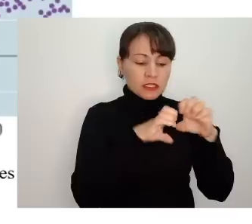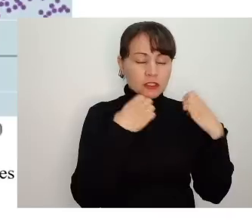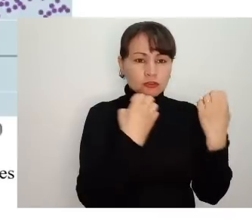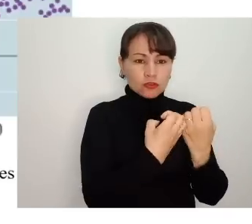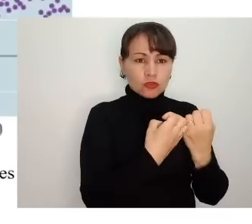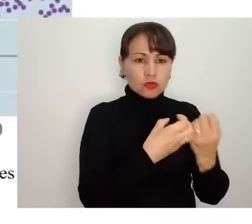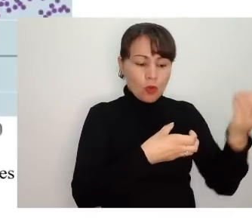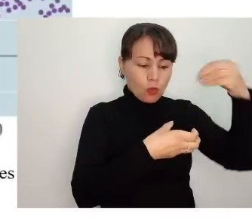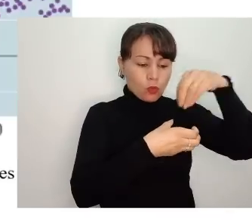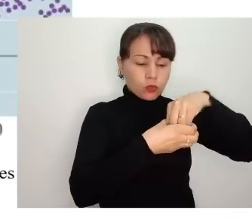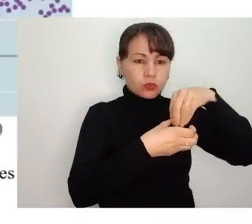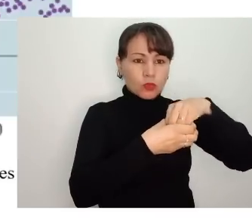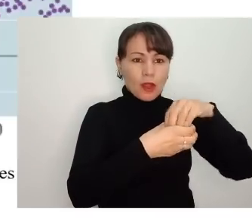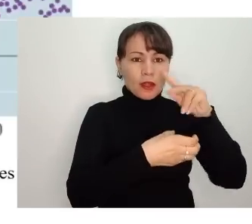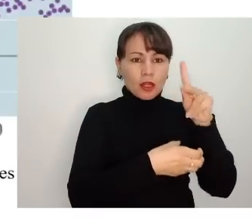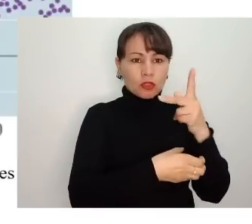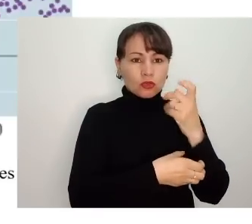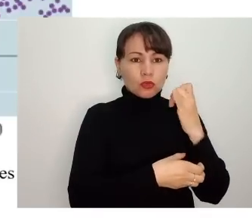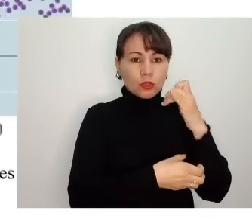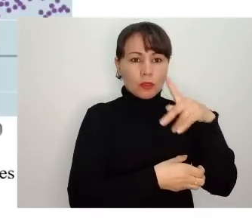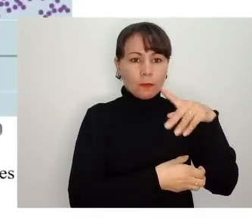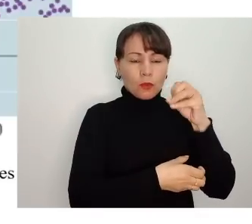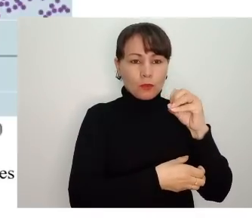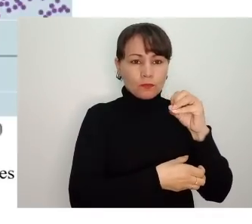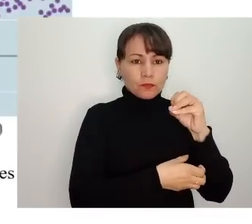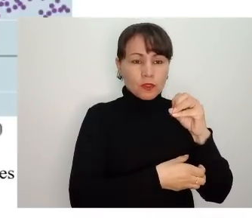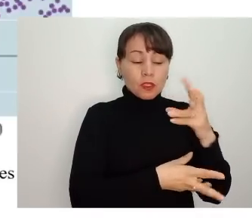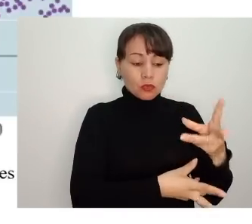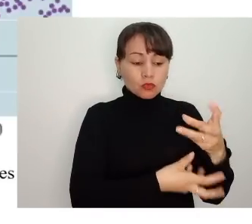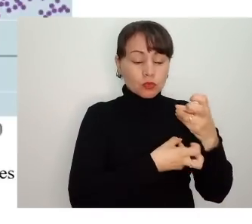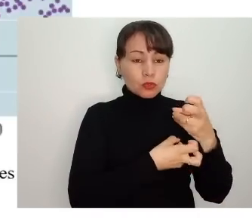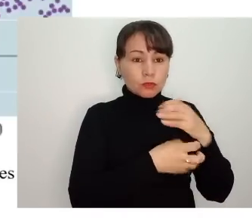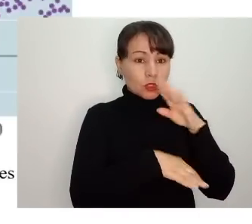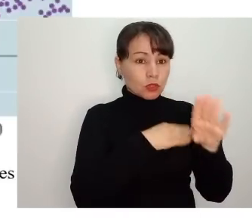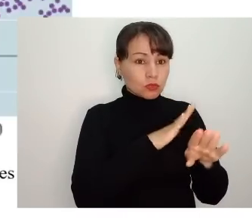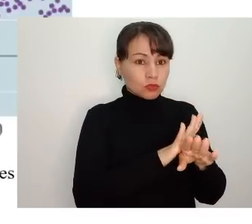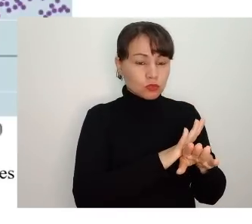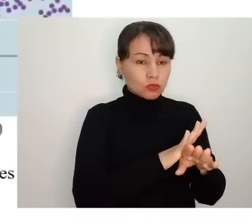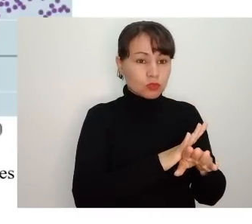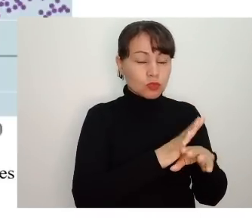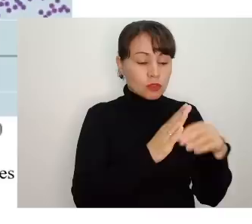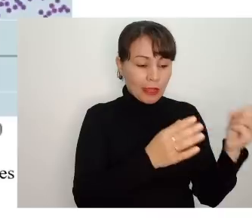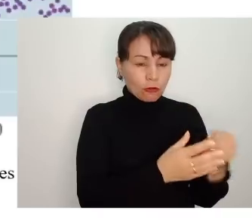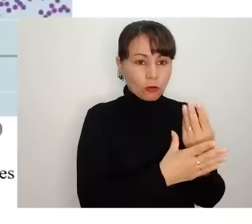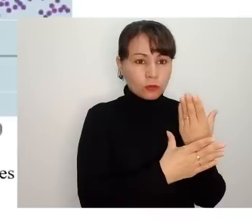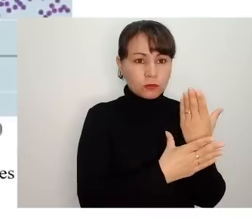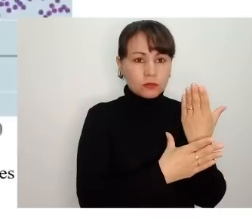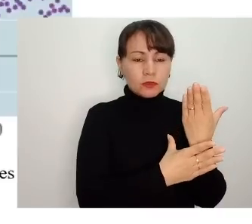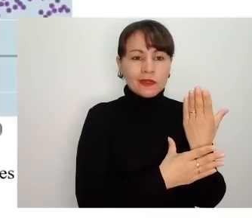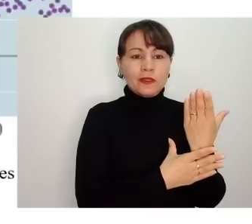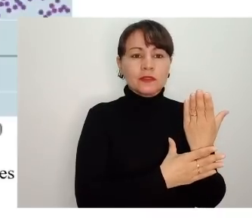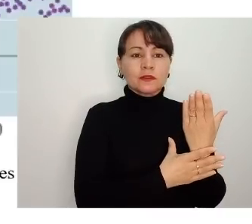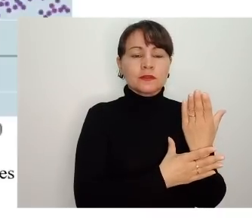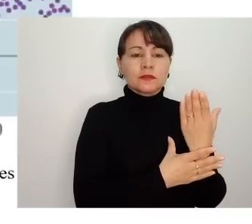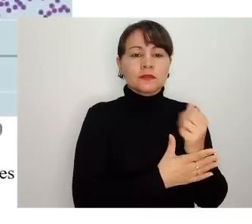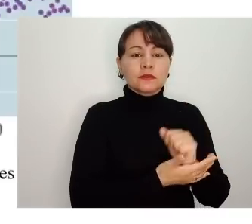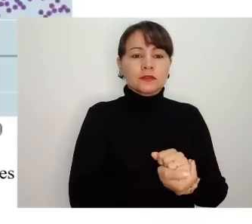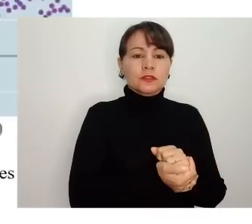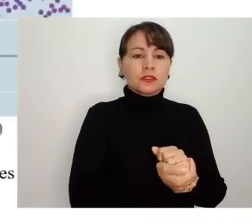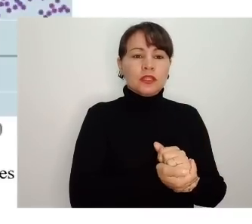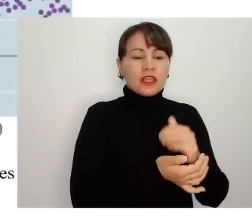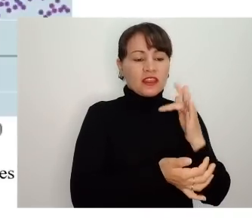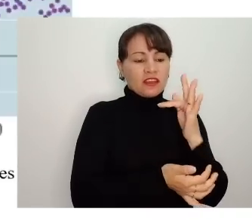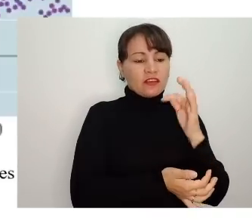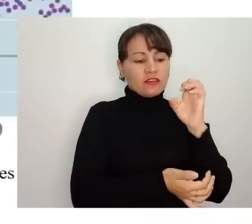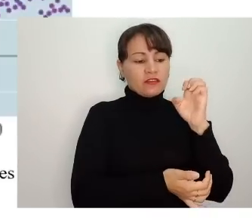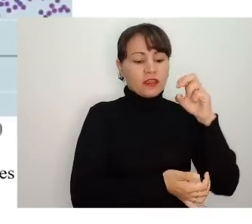nessa estrutura interna do hipocampo. Então, tudo isso que vocês viram aqui são eventos